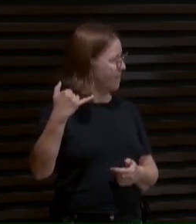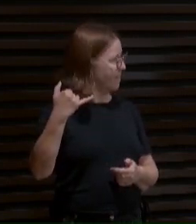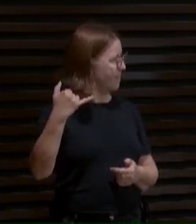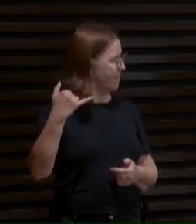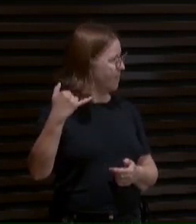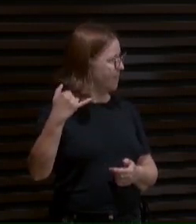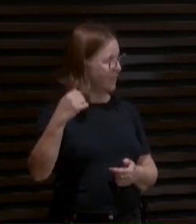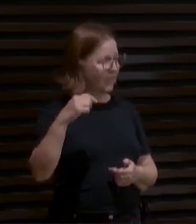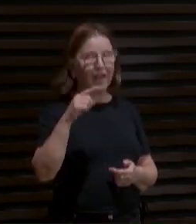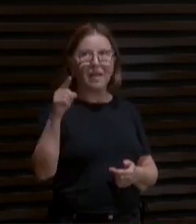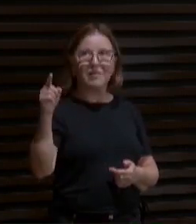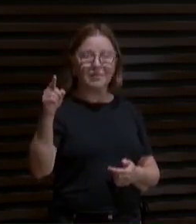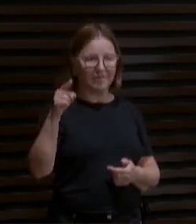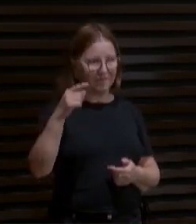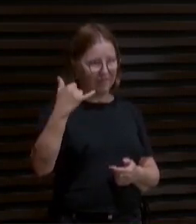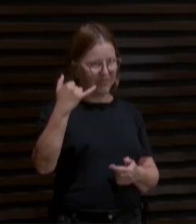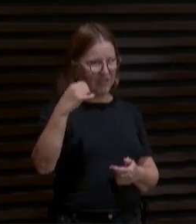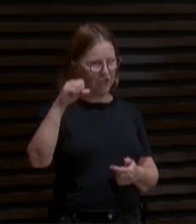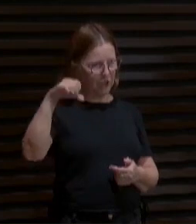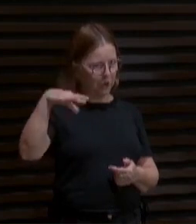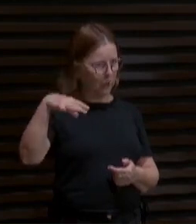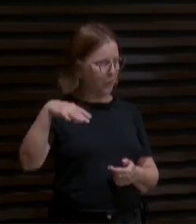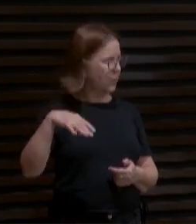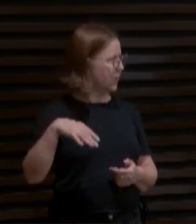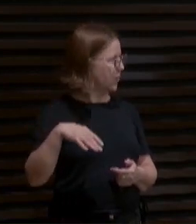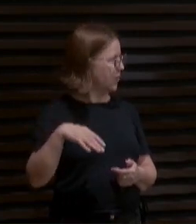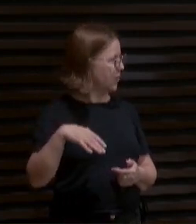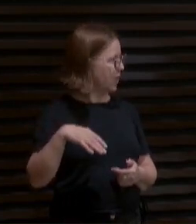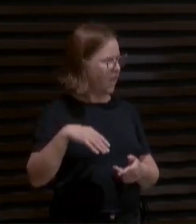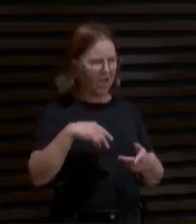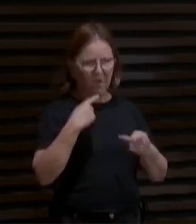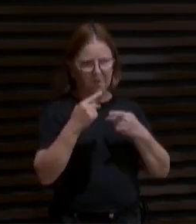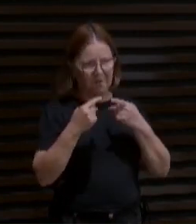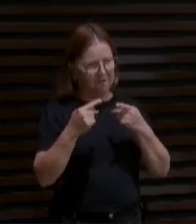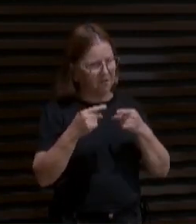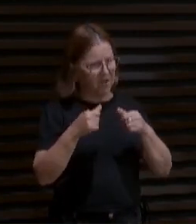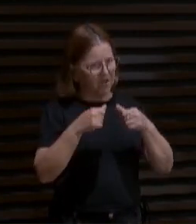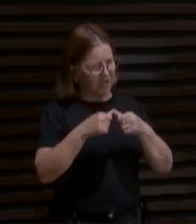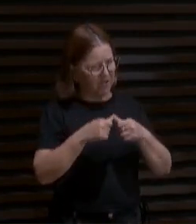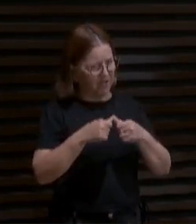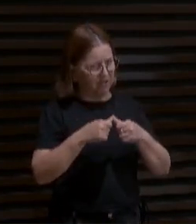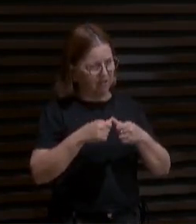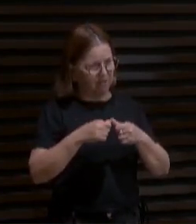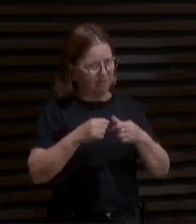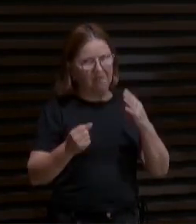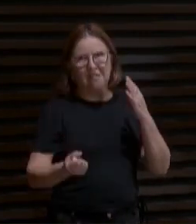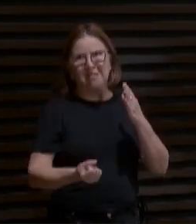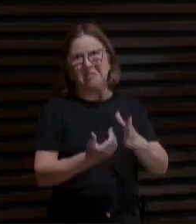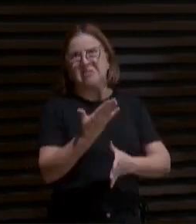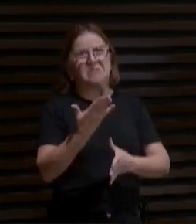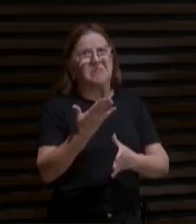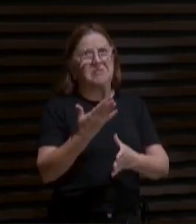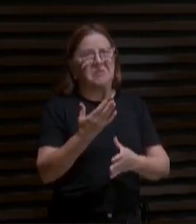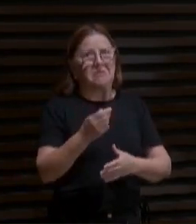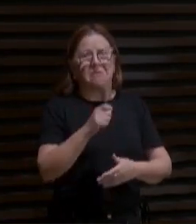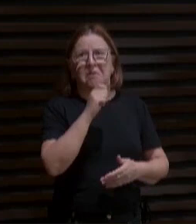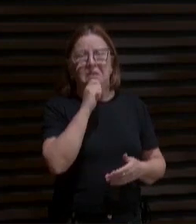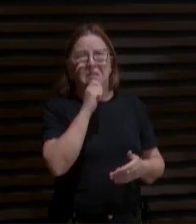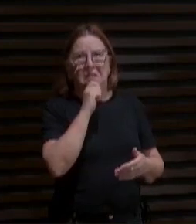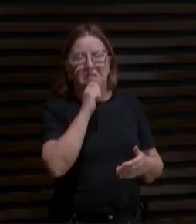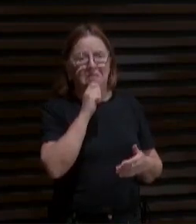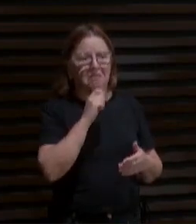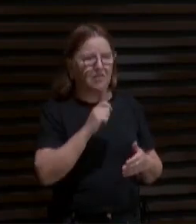Esse apontador aqui, eu não digo que isso aqui surgiu do nada. Eu não digo que isso aqui apareceu de